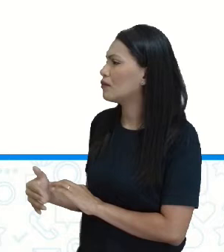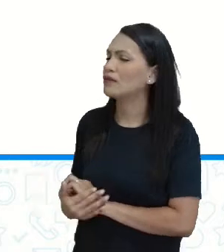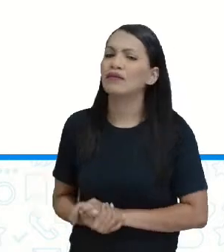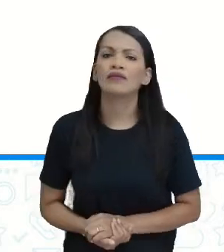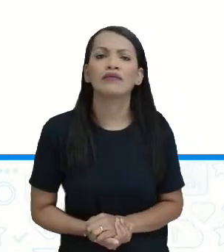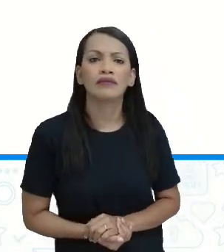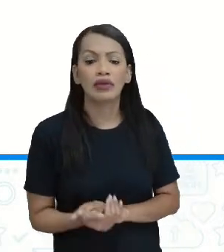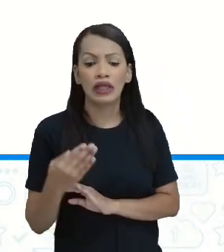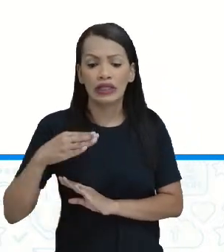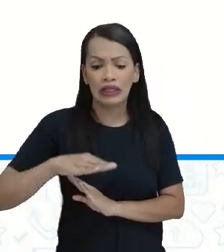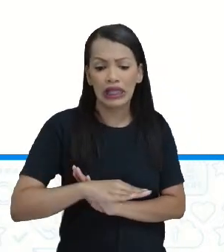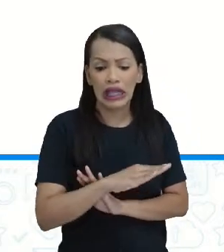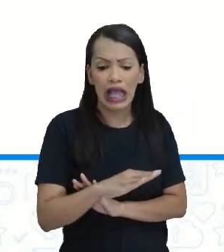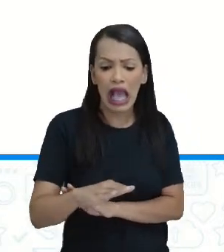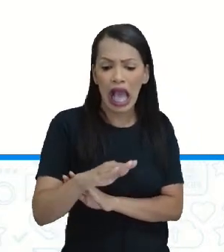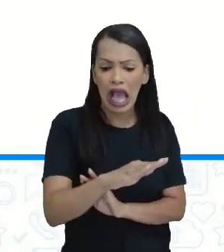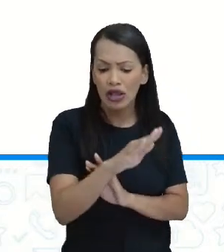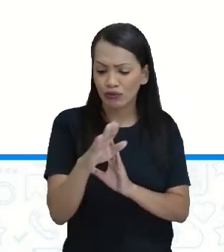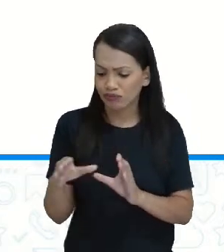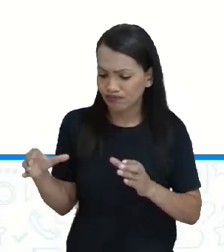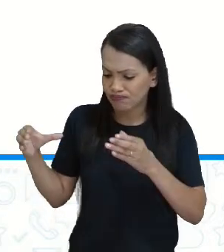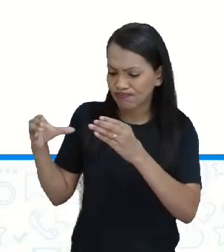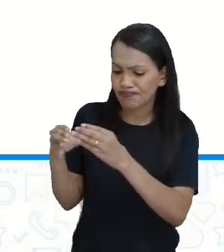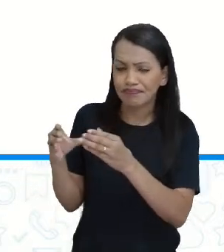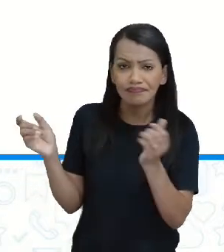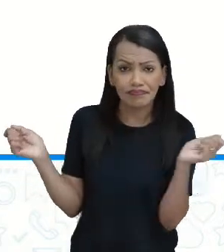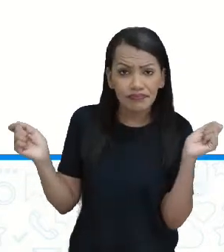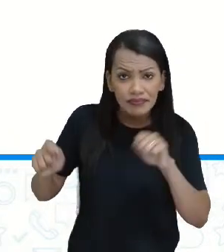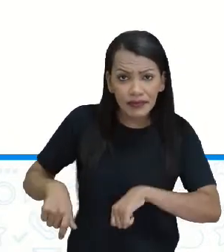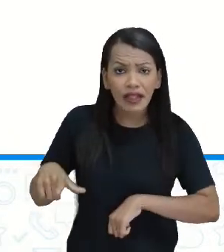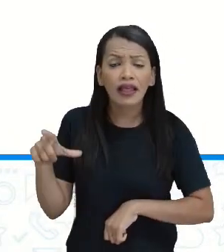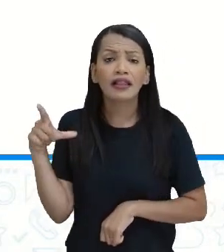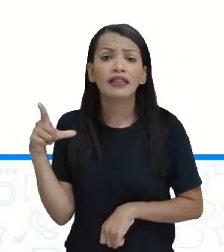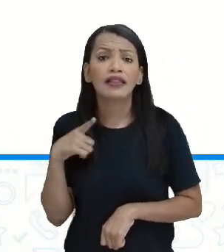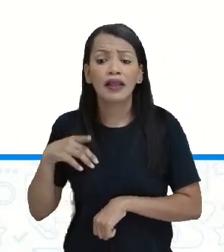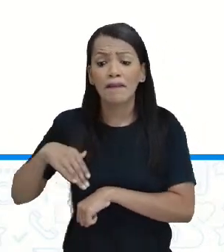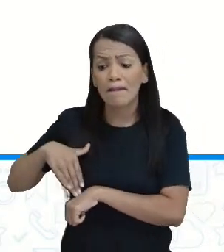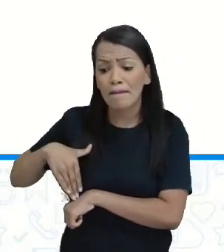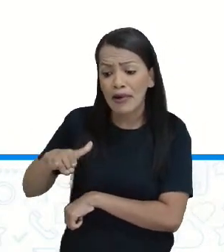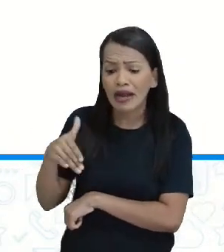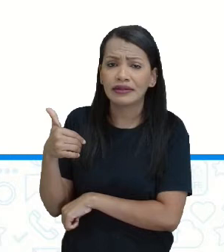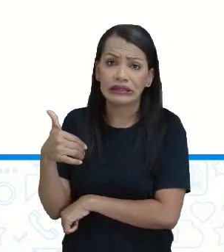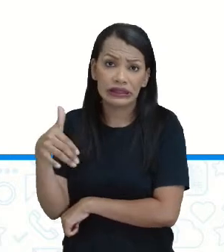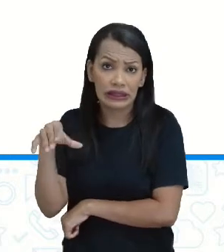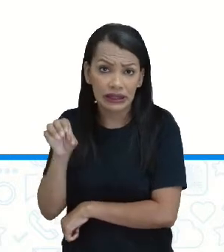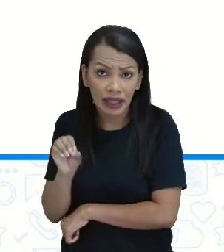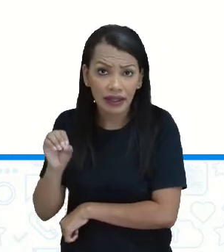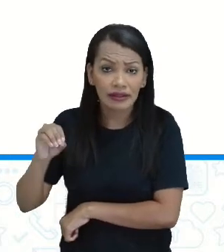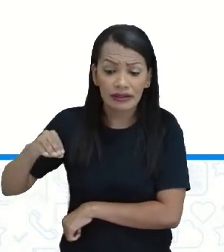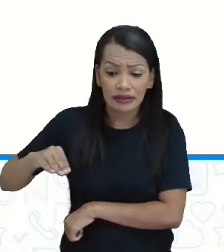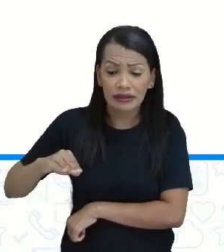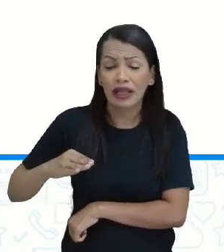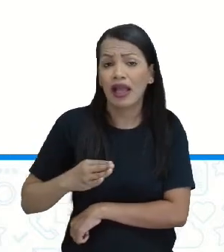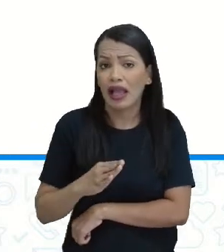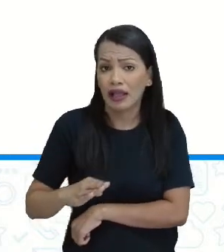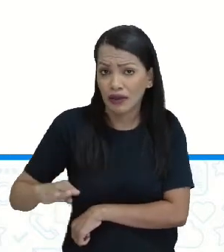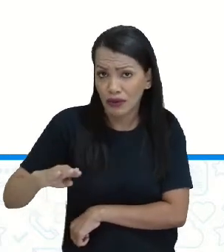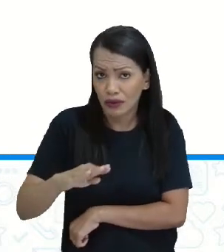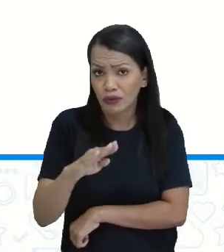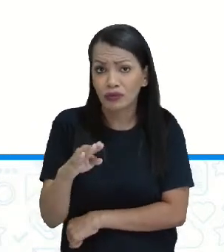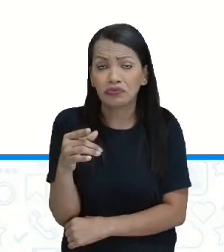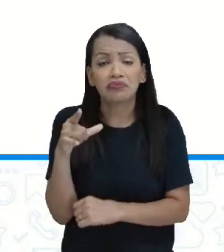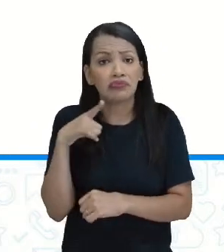que na coleção de carrinhos que Miguel possui tem mais de 10 carrinhos? E aí, será que tem mais de 10